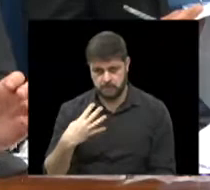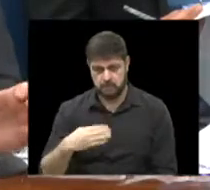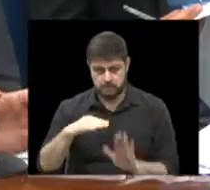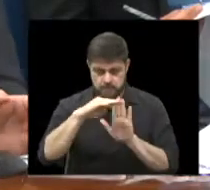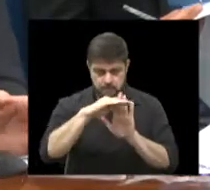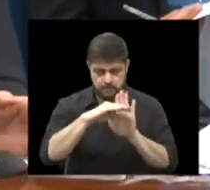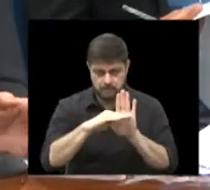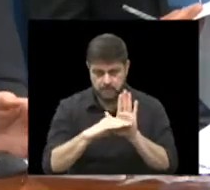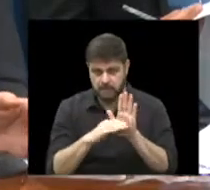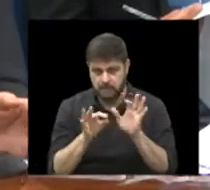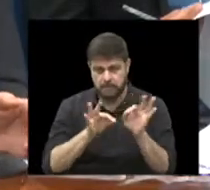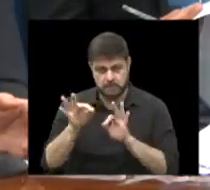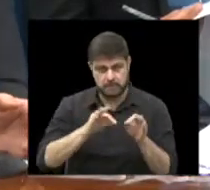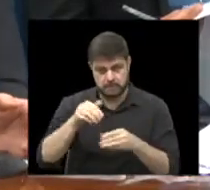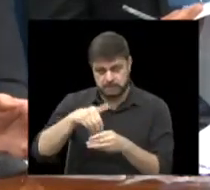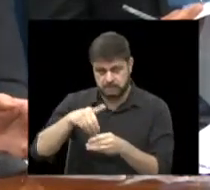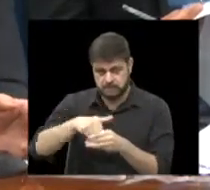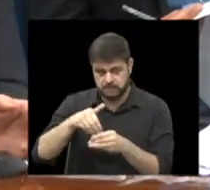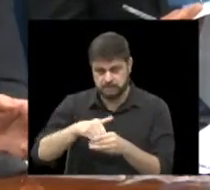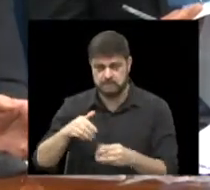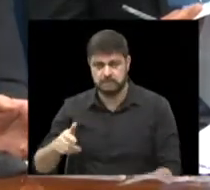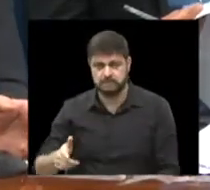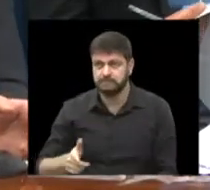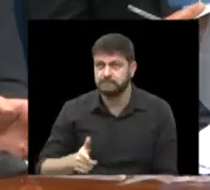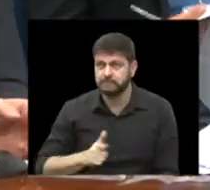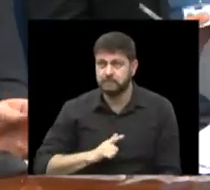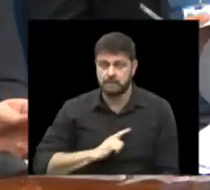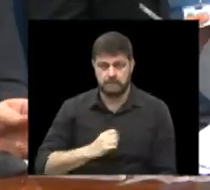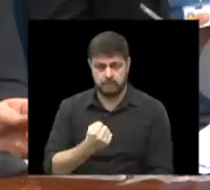dia. Incluído na pauta em regime de urgência, mediante requerimento